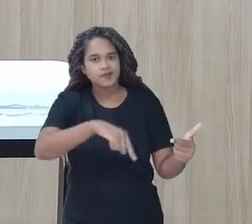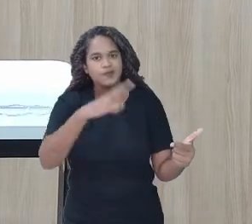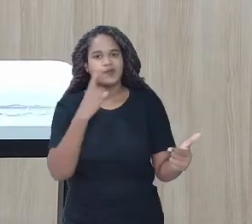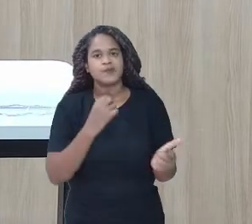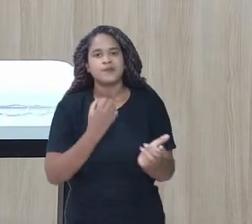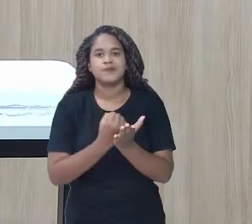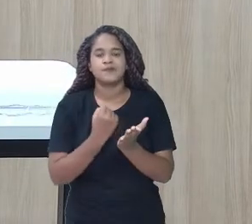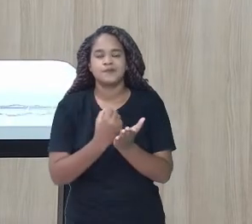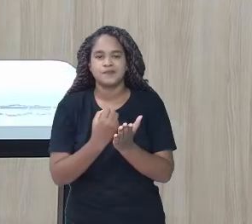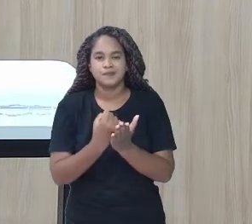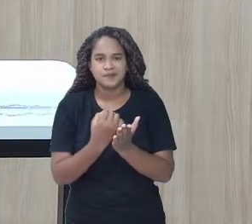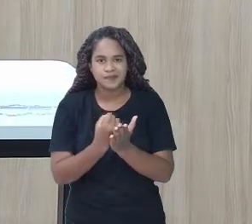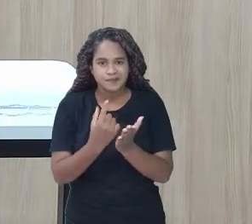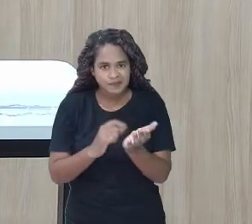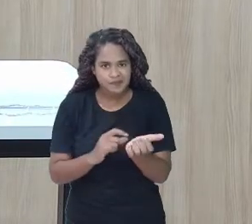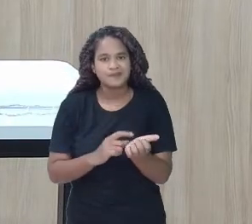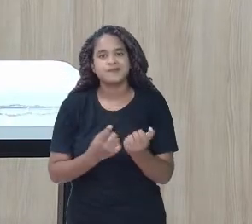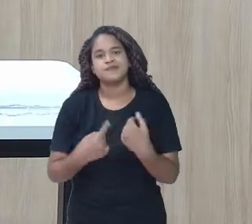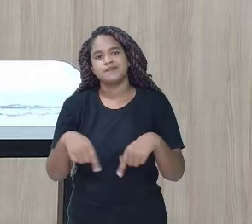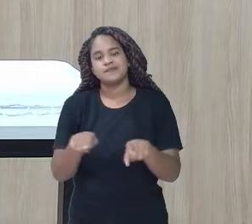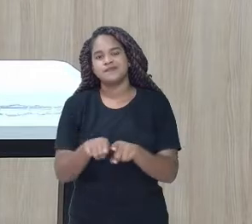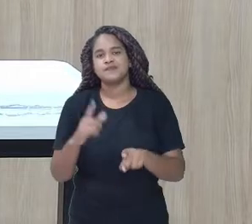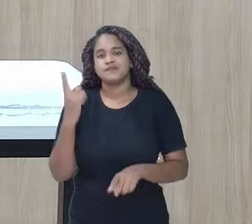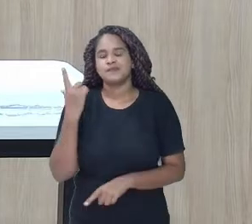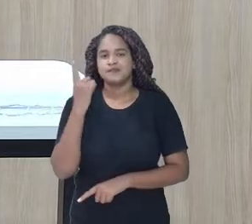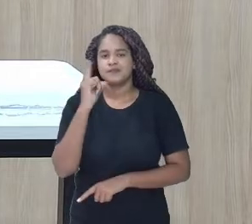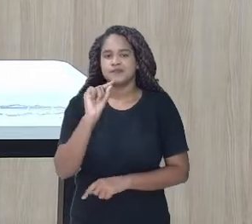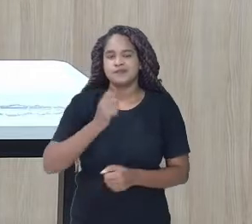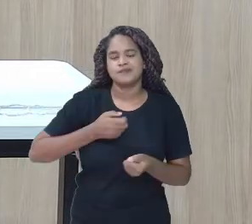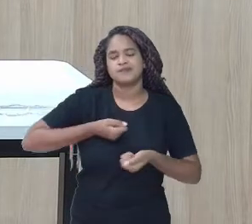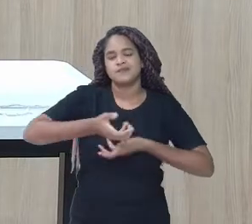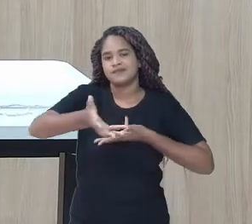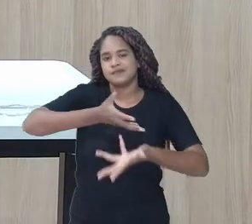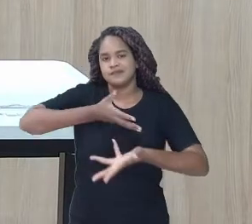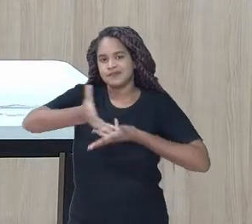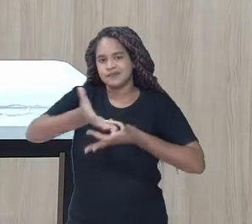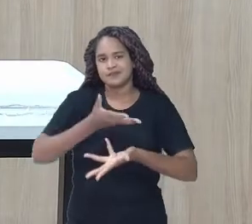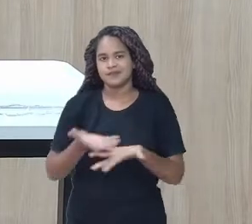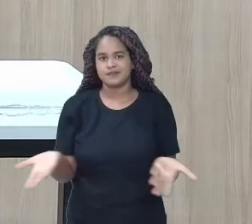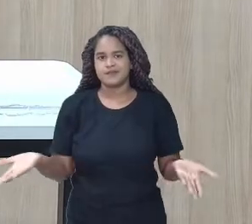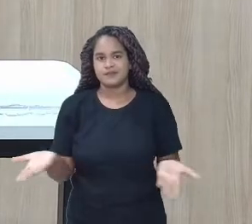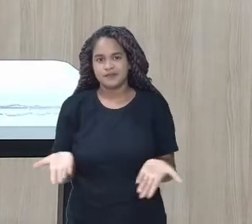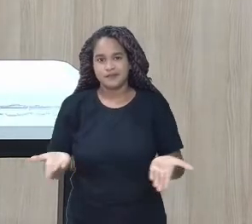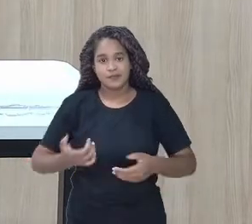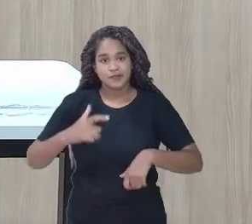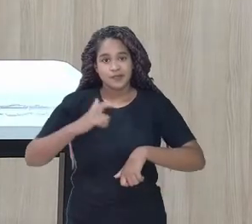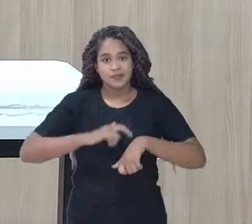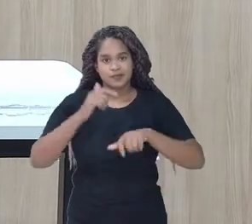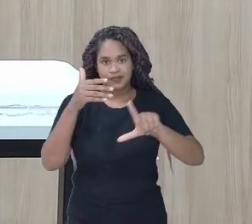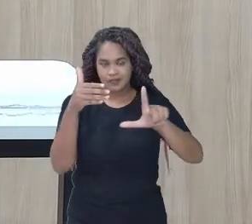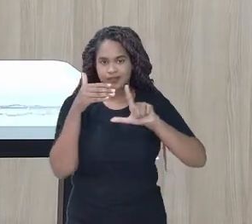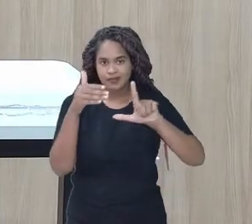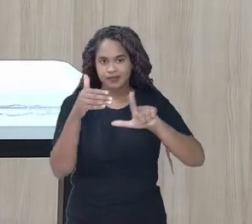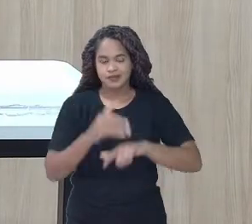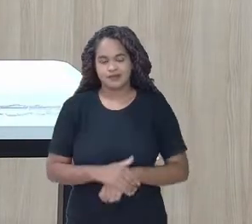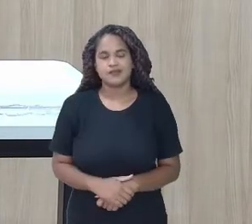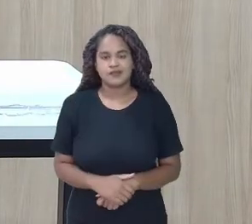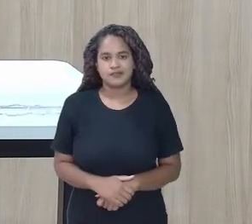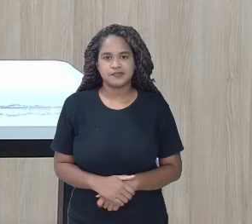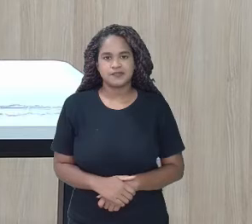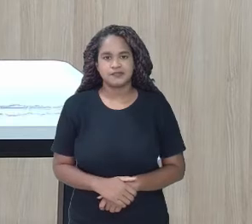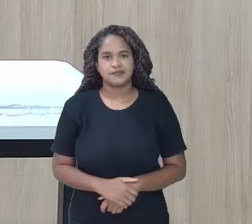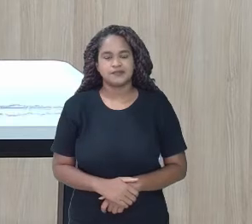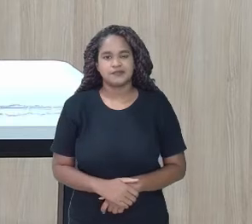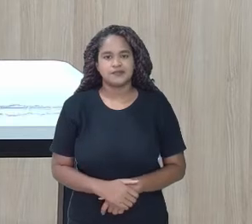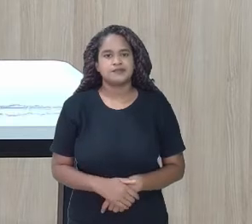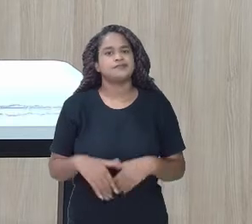baixar o aplicativo e poder estar interagindo conosco ao vivo, não é? Aqui na nossa aula.